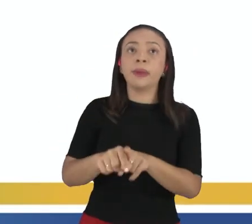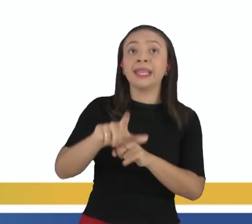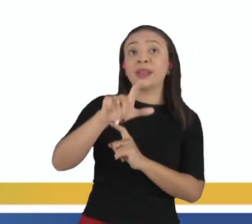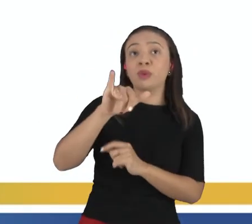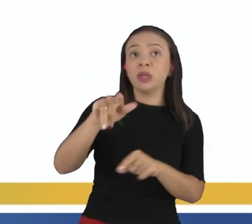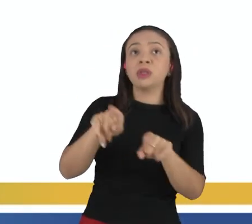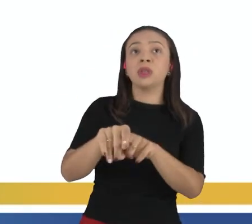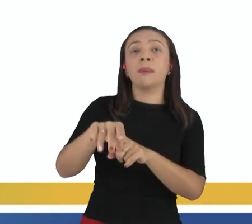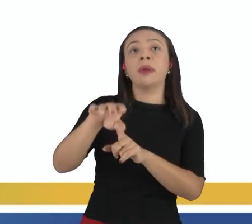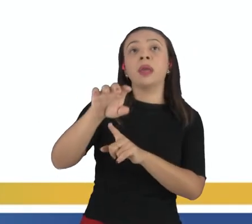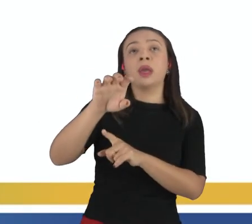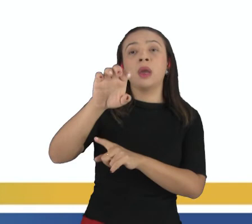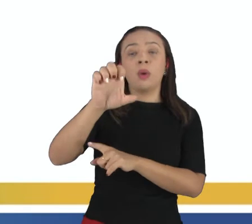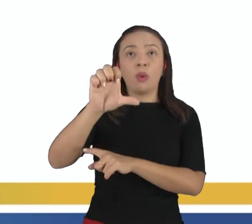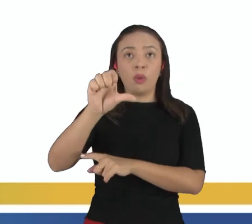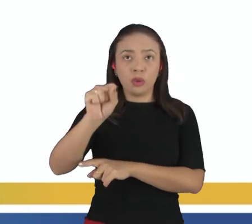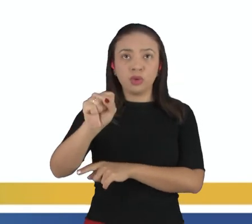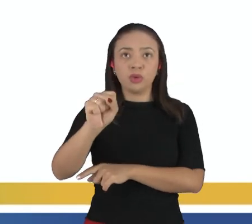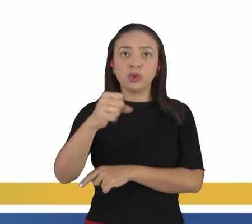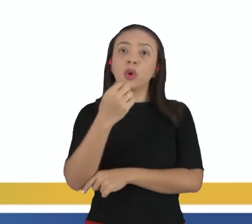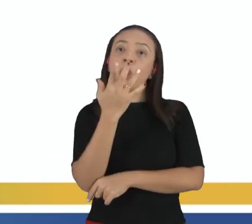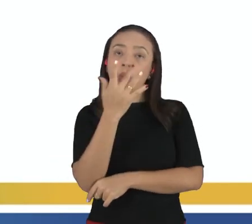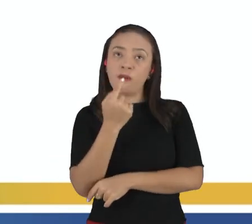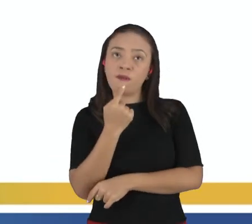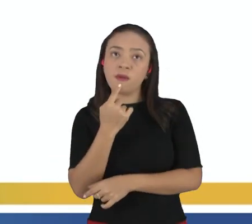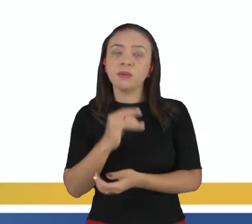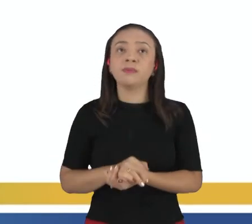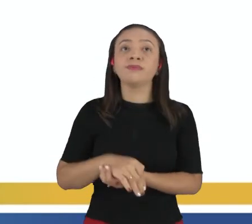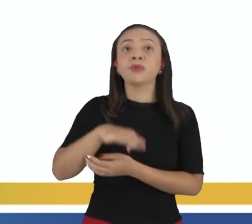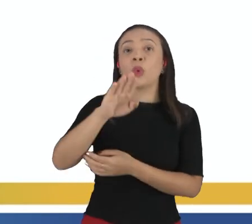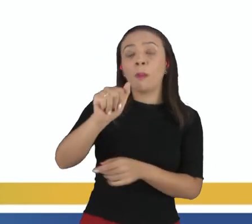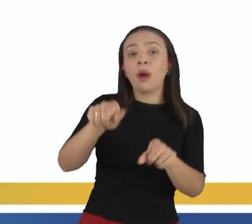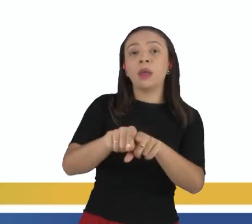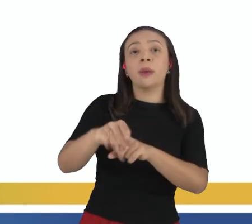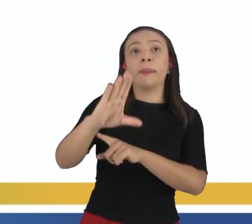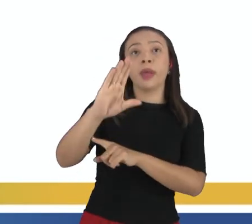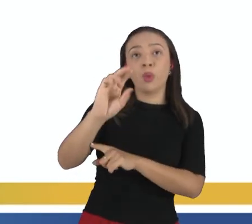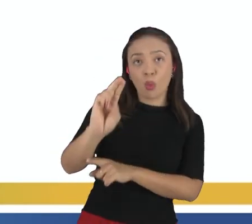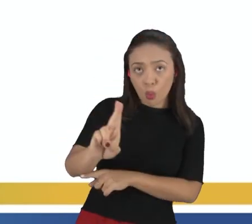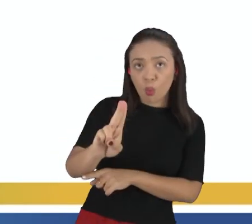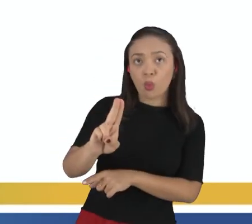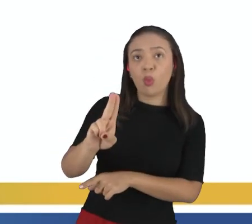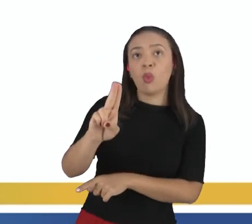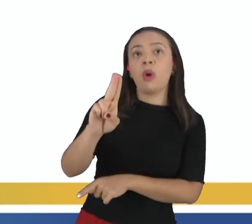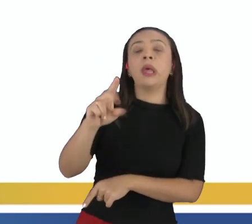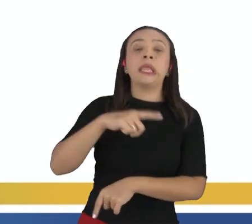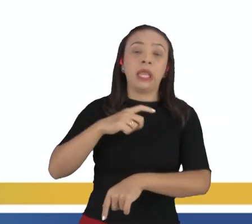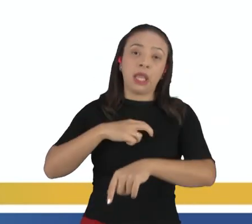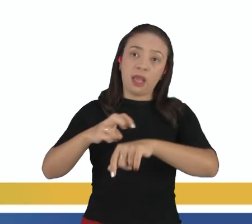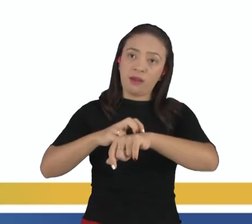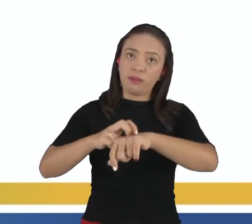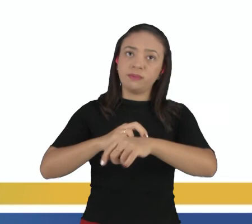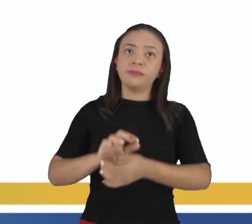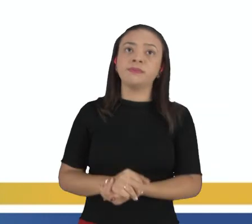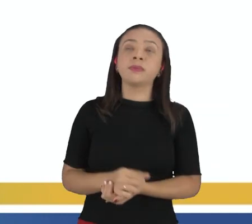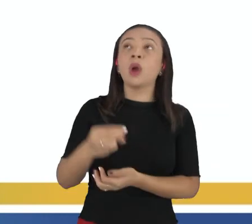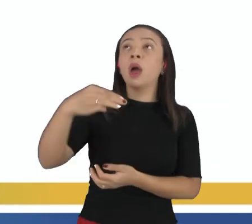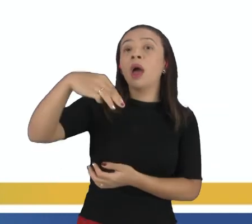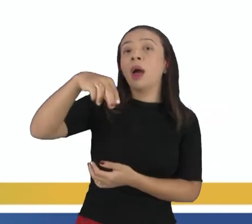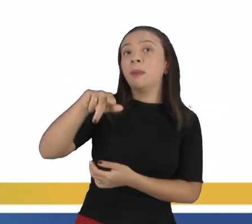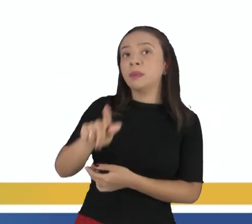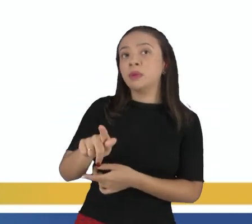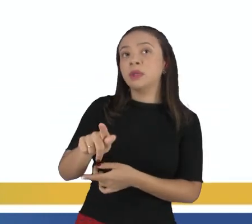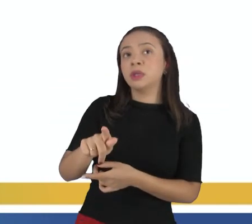cor avermelhada. O bário e o cobre, a gente observa a cor esverdeada. O magnésio, a cor branca